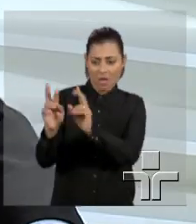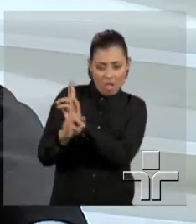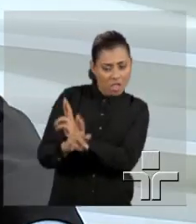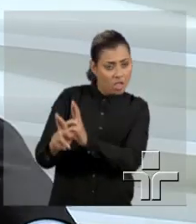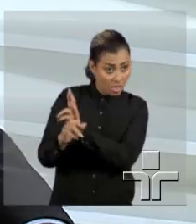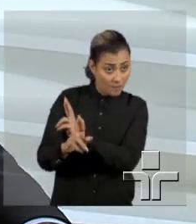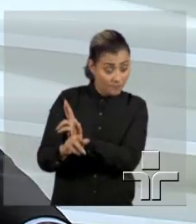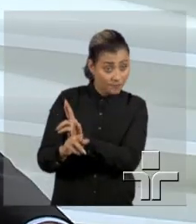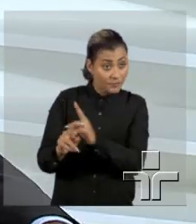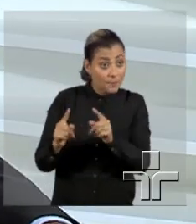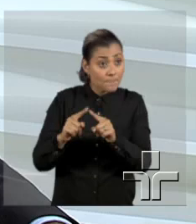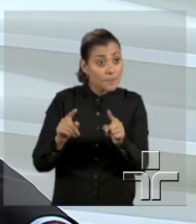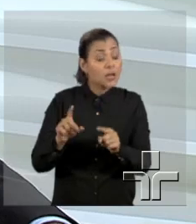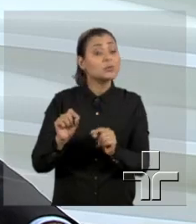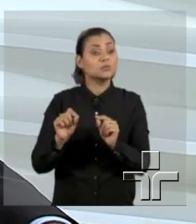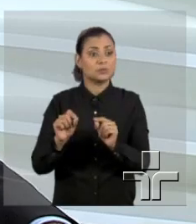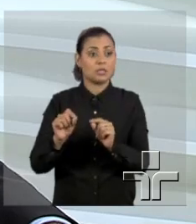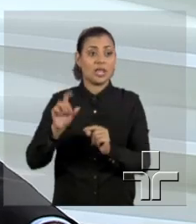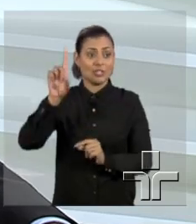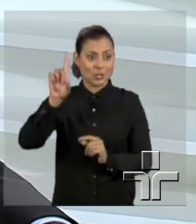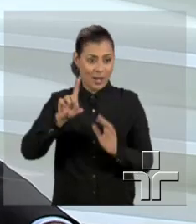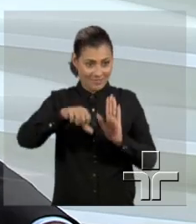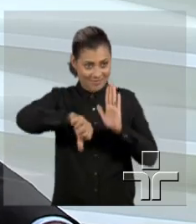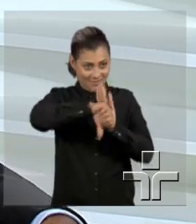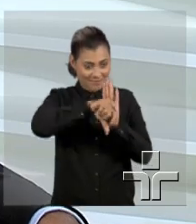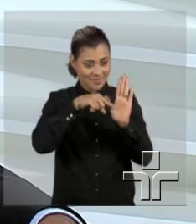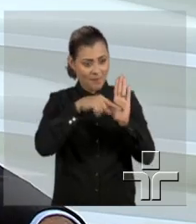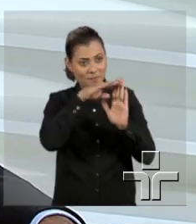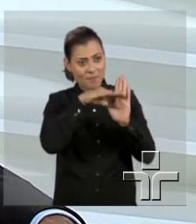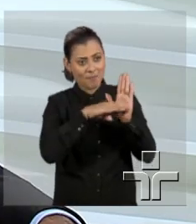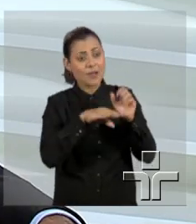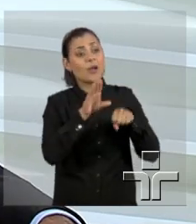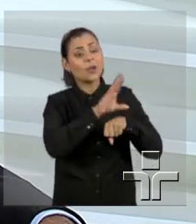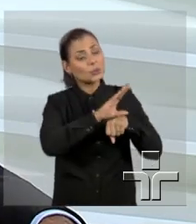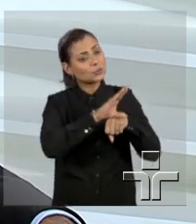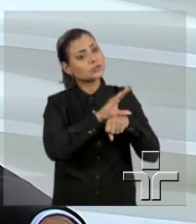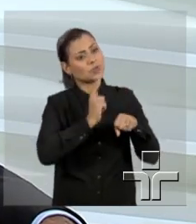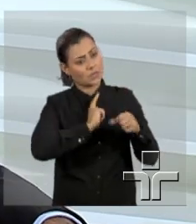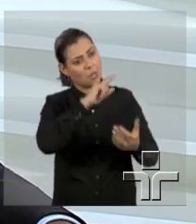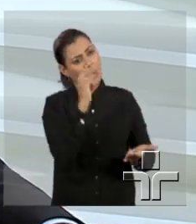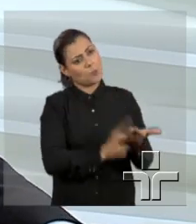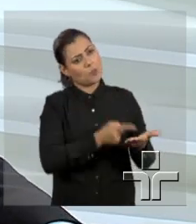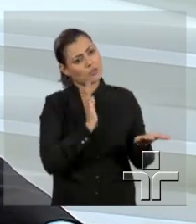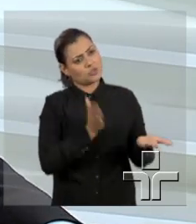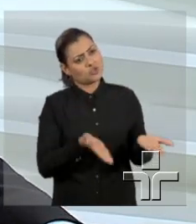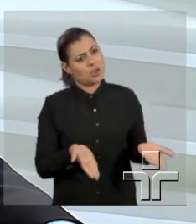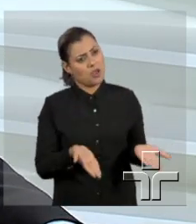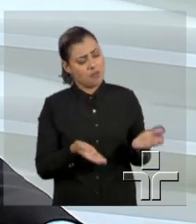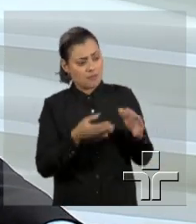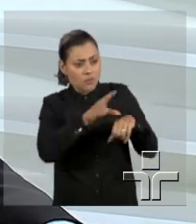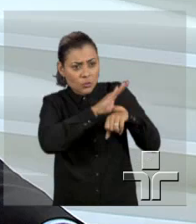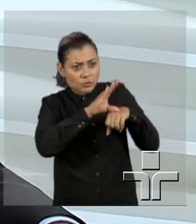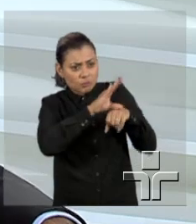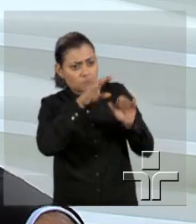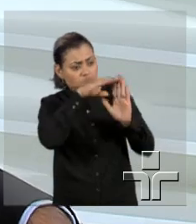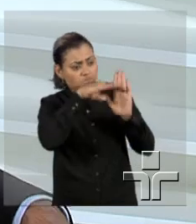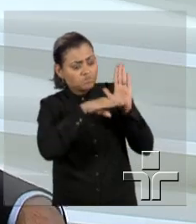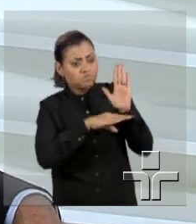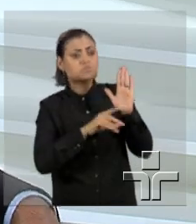O direito penal eficiente agradece. A Constituição tem um compromisso vivo com o direito penal